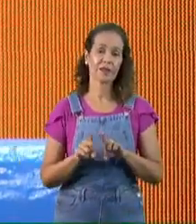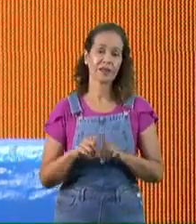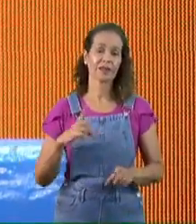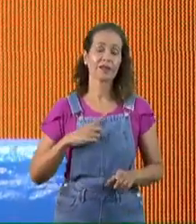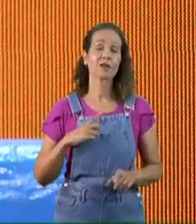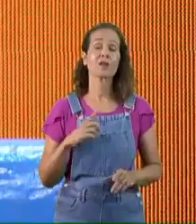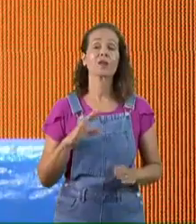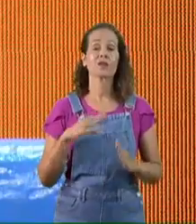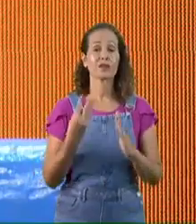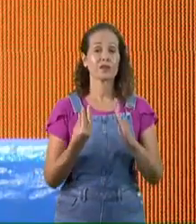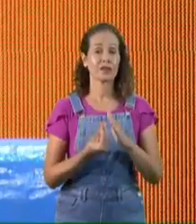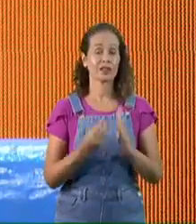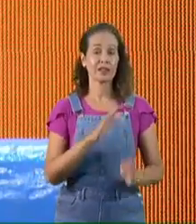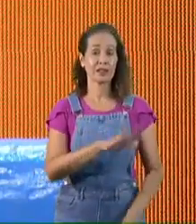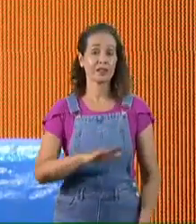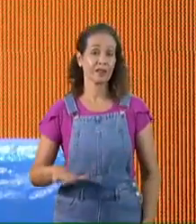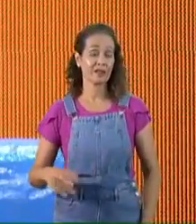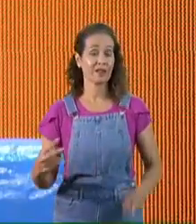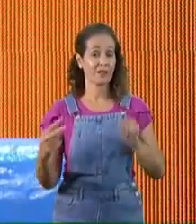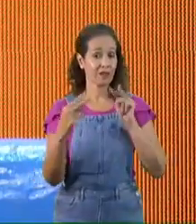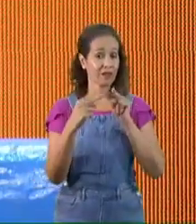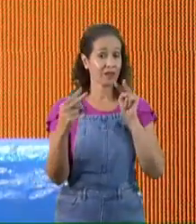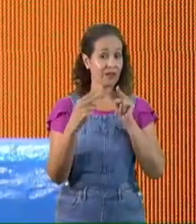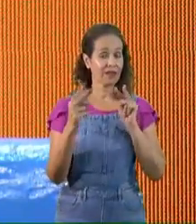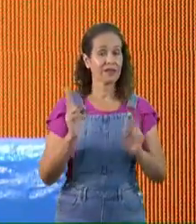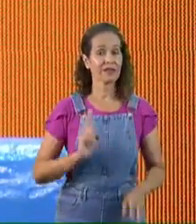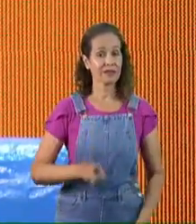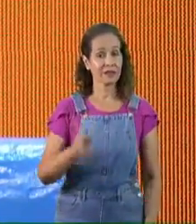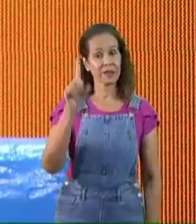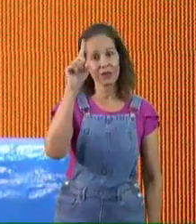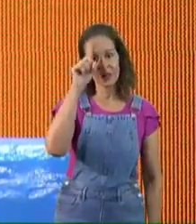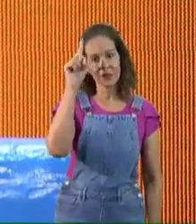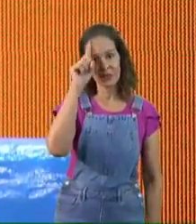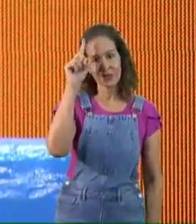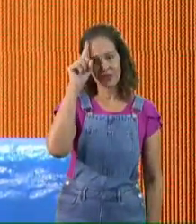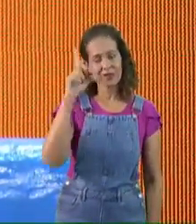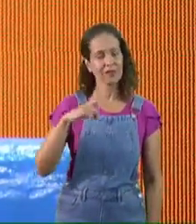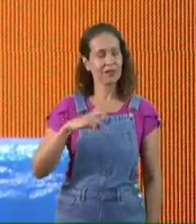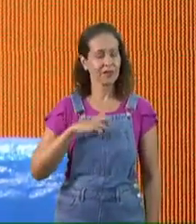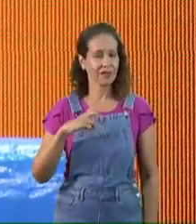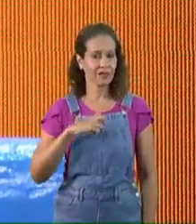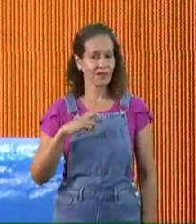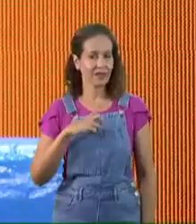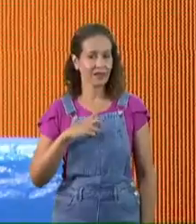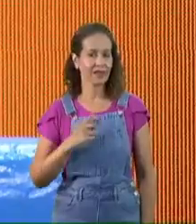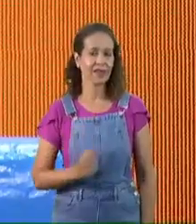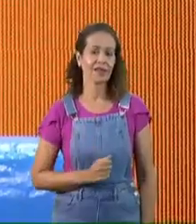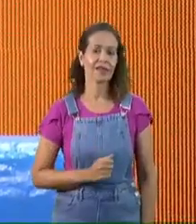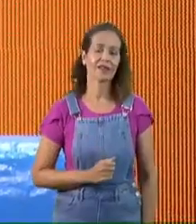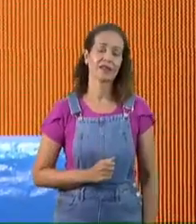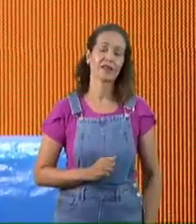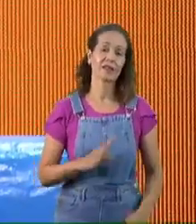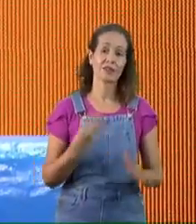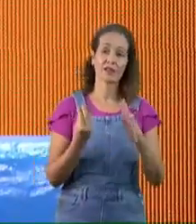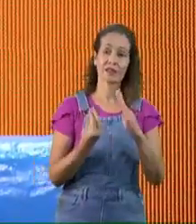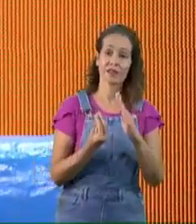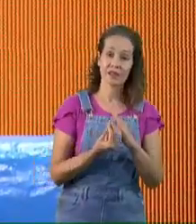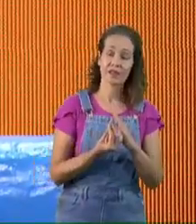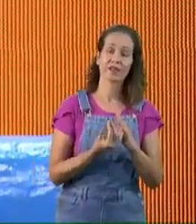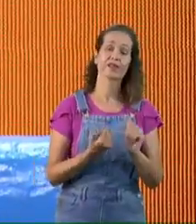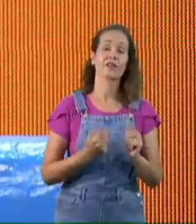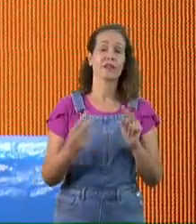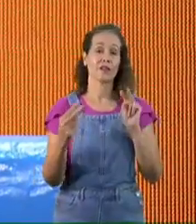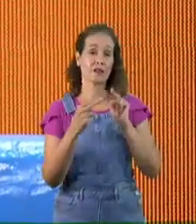GC Kids, temos GC Kids online. Todos os dias nós temos GC Kids online, temos GC Kids